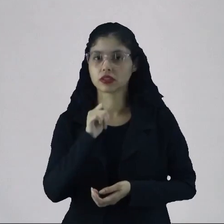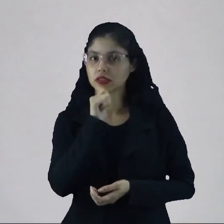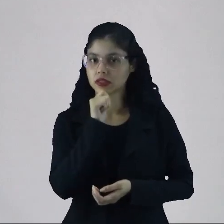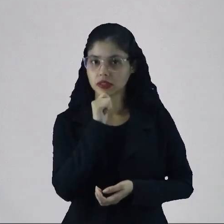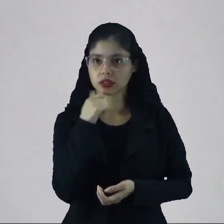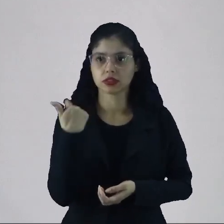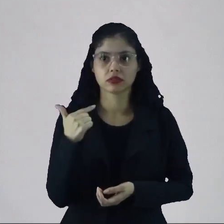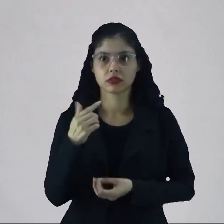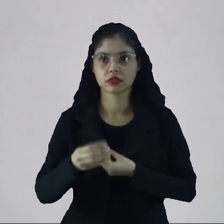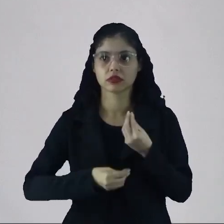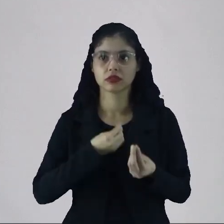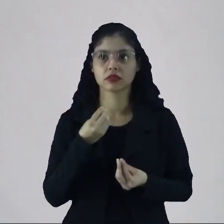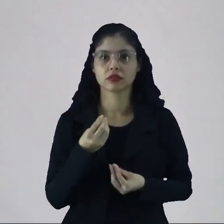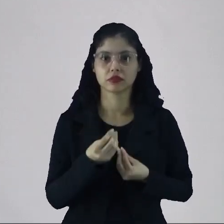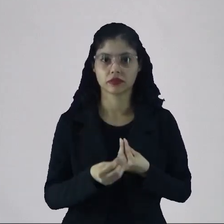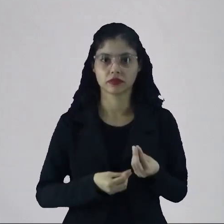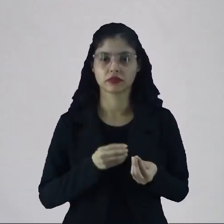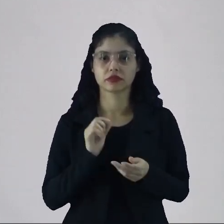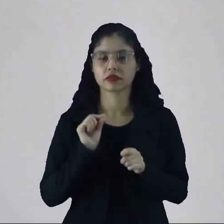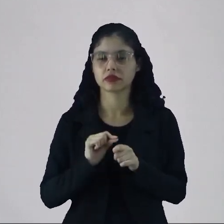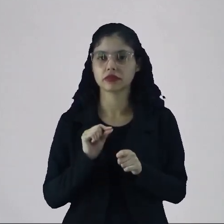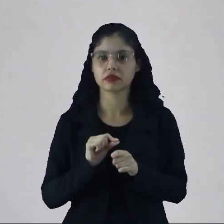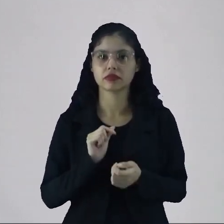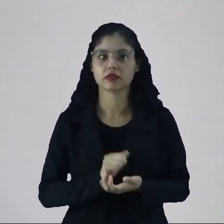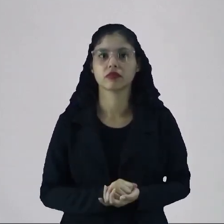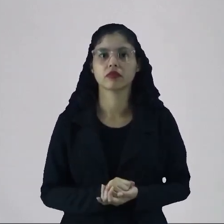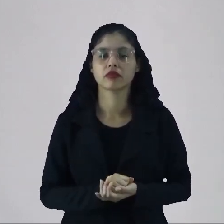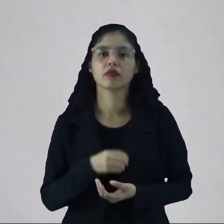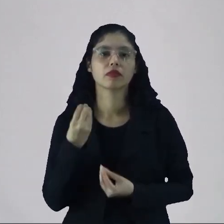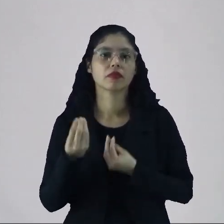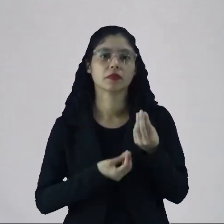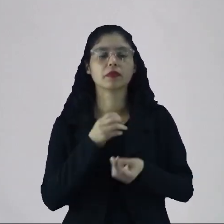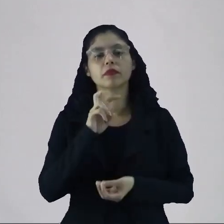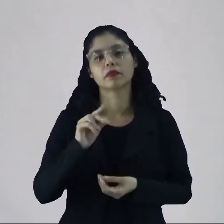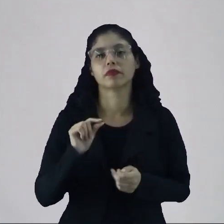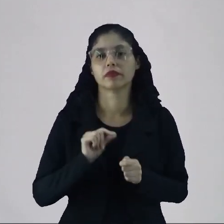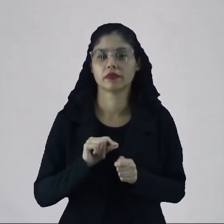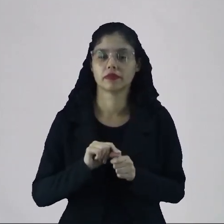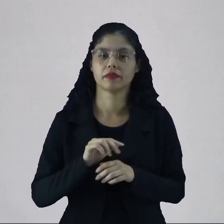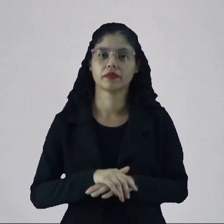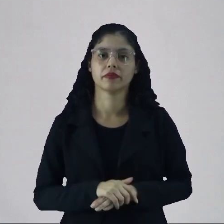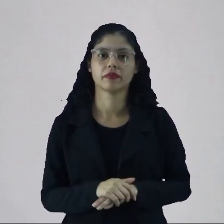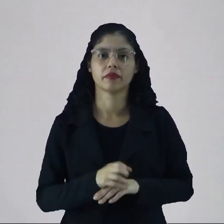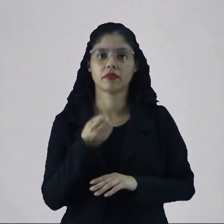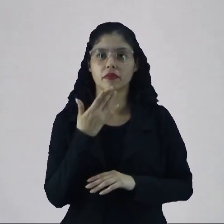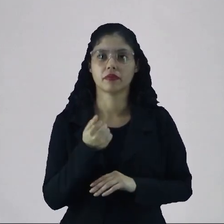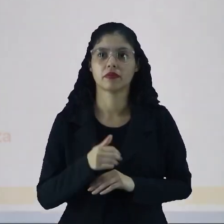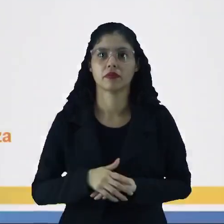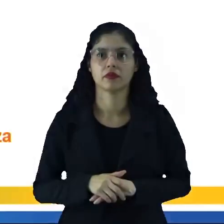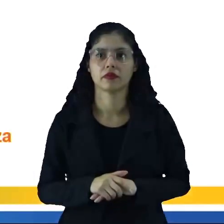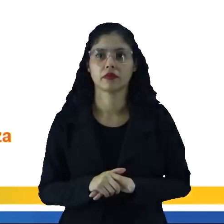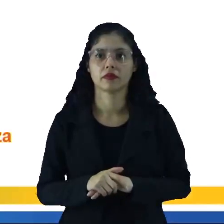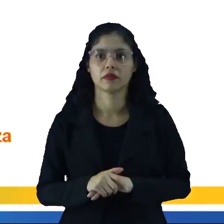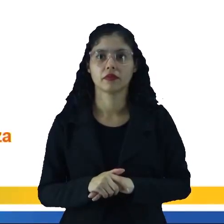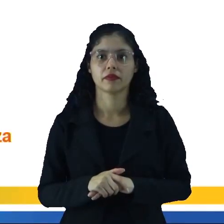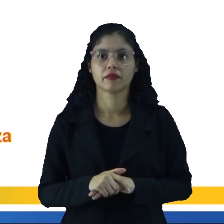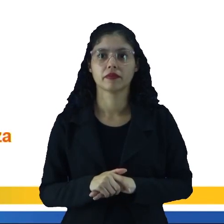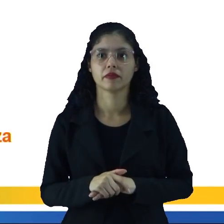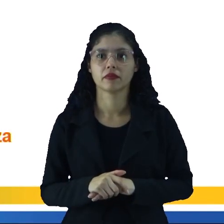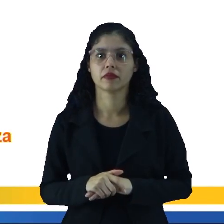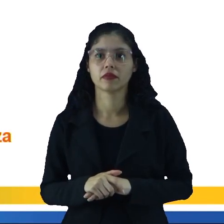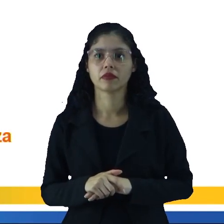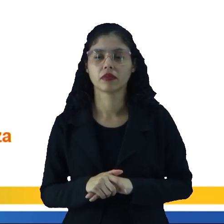para determinar como foi feito e como vai ser feito, tá bom? Então vamos